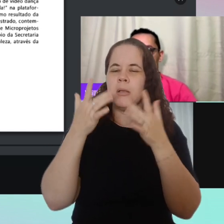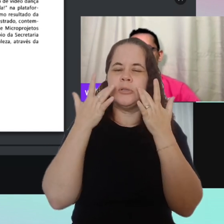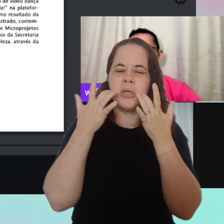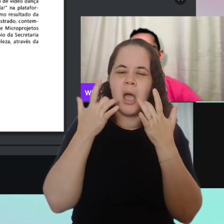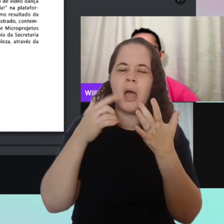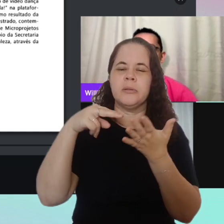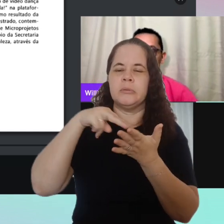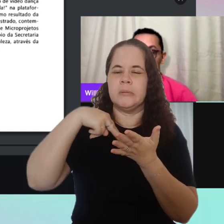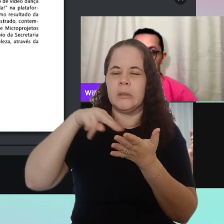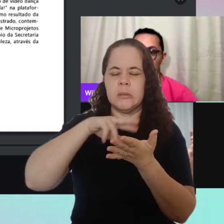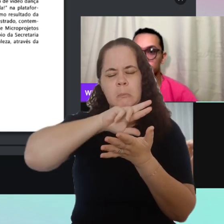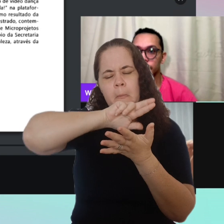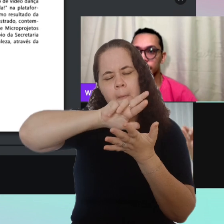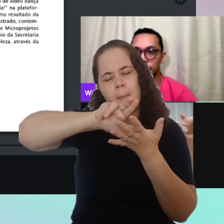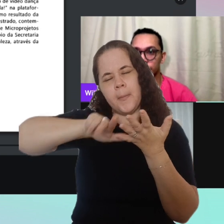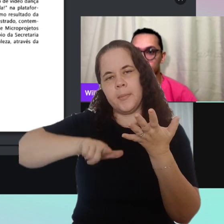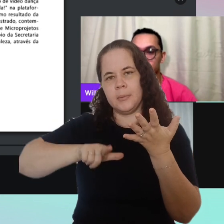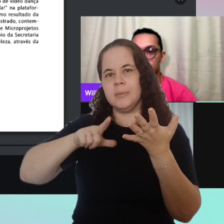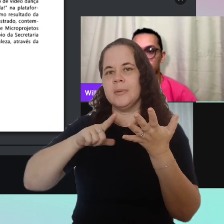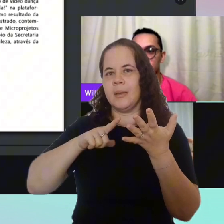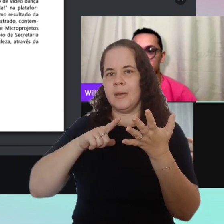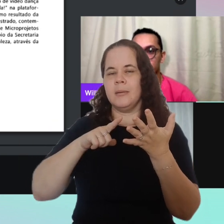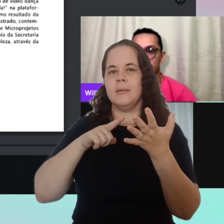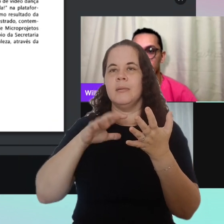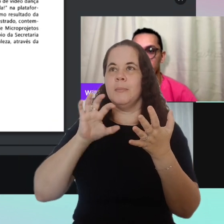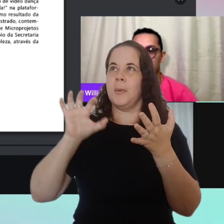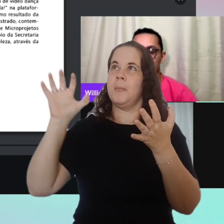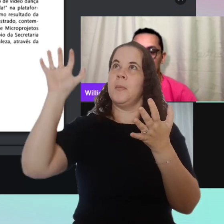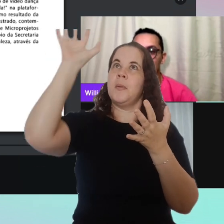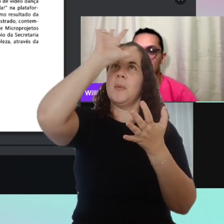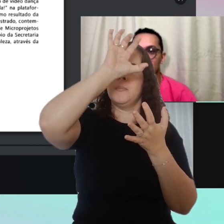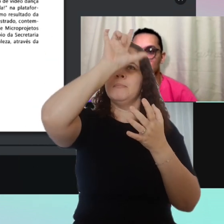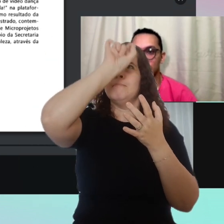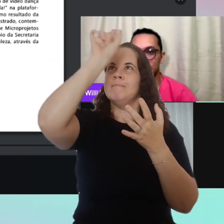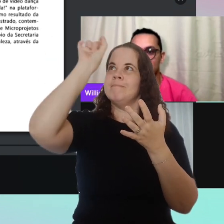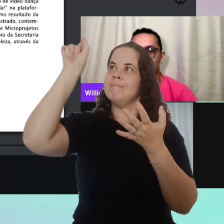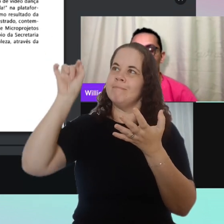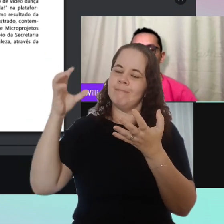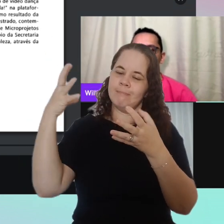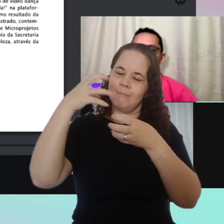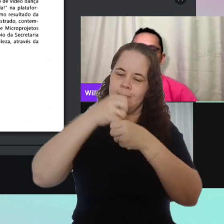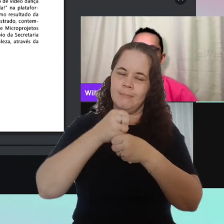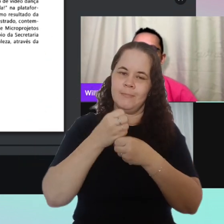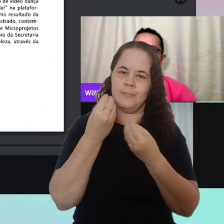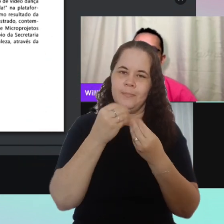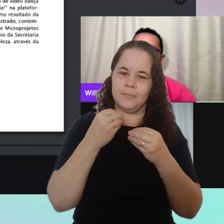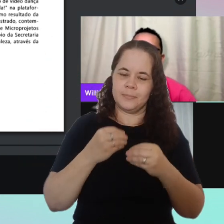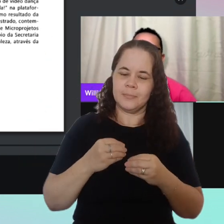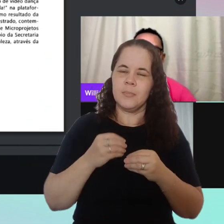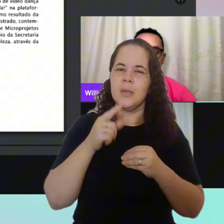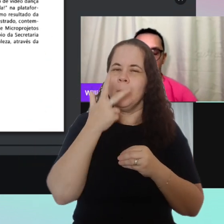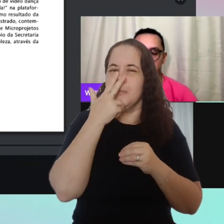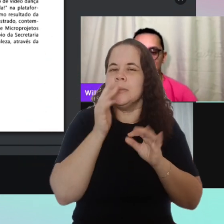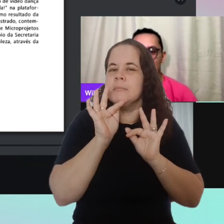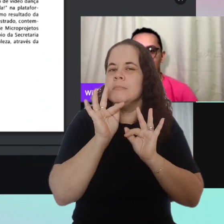pequeno mapeamento, mas um mapeamento em setores diversos dentro da É um olhar cultura, muito né? singelo do que a gente conseguiu,